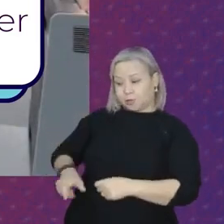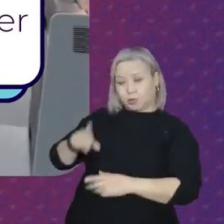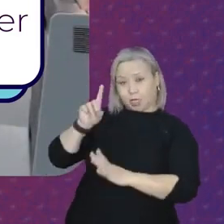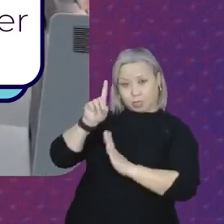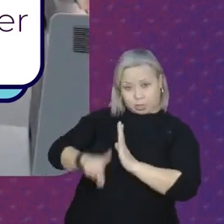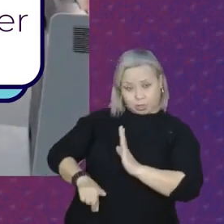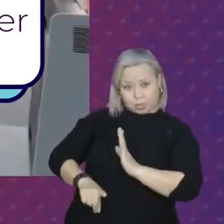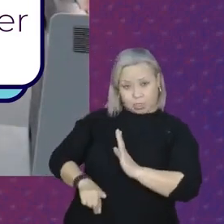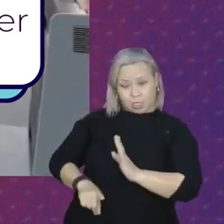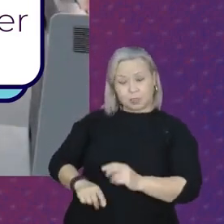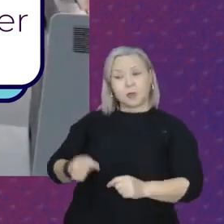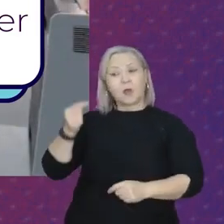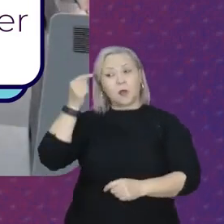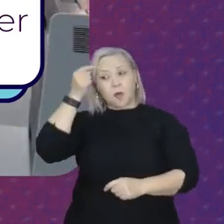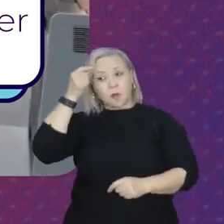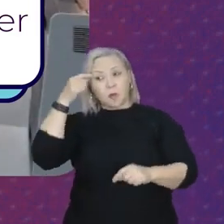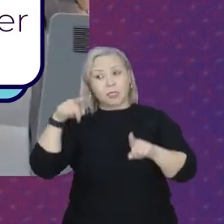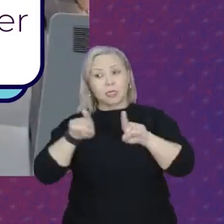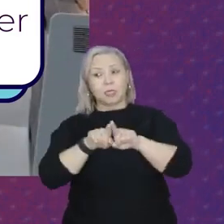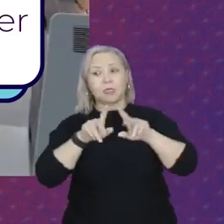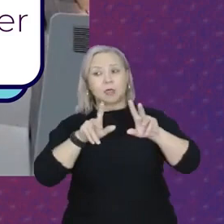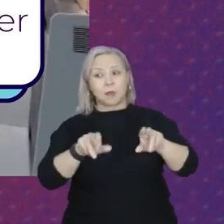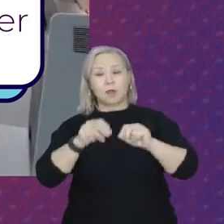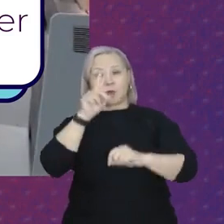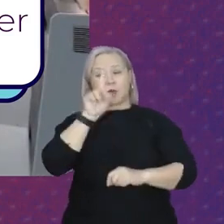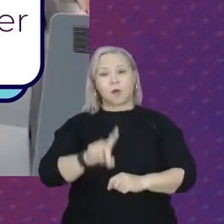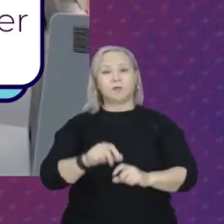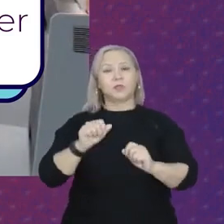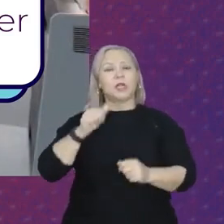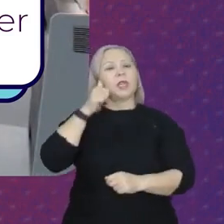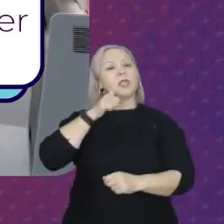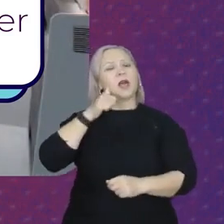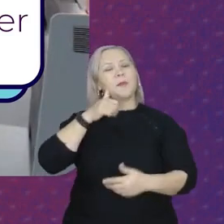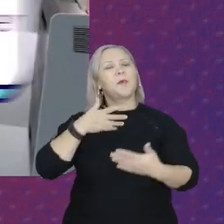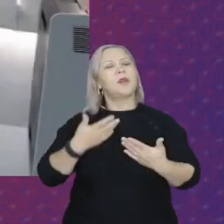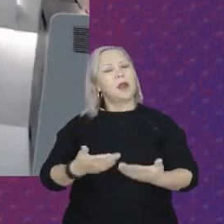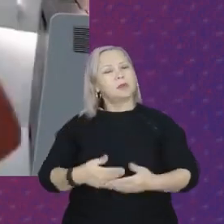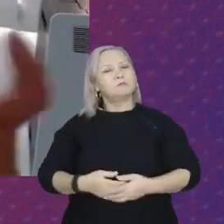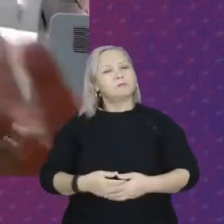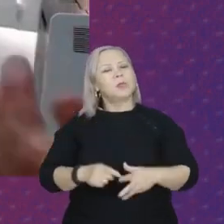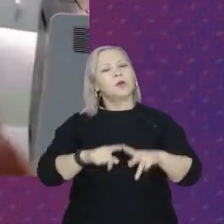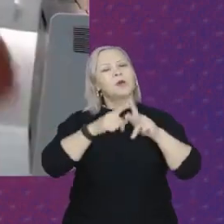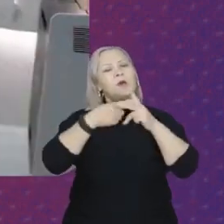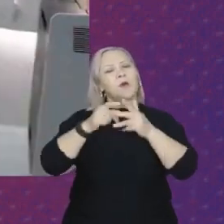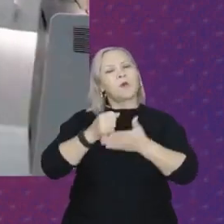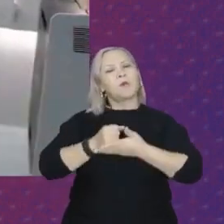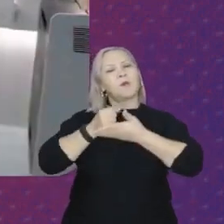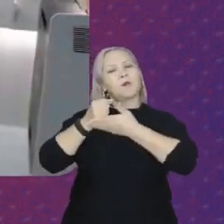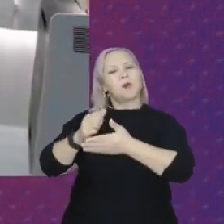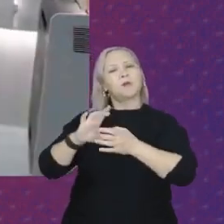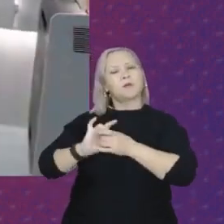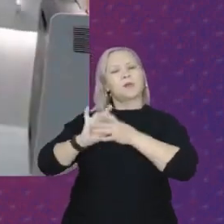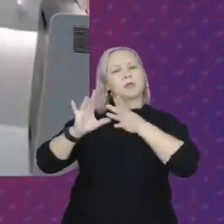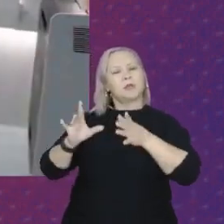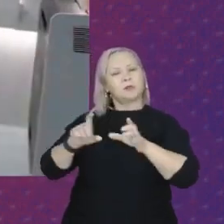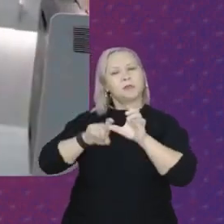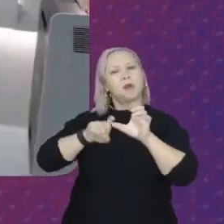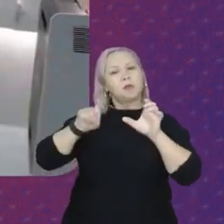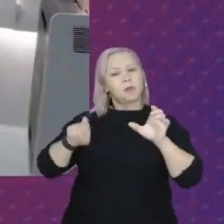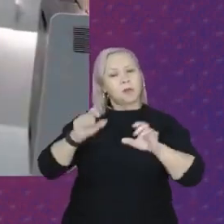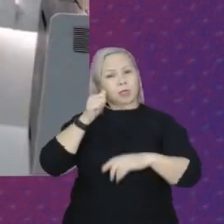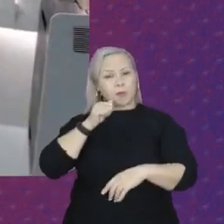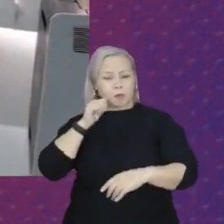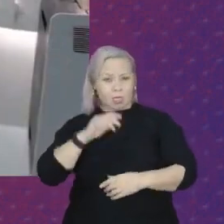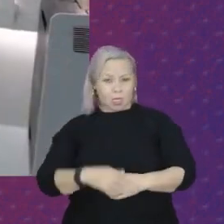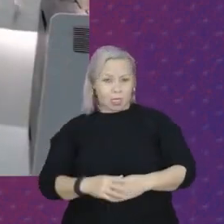mas pensando também como um direito da mulher, como uma ferramenta de emancipação e de autonomia da mulher, para